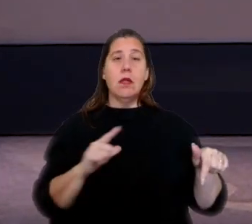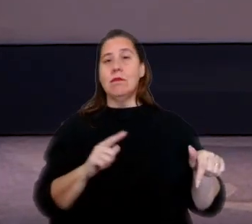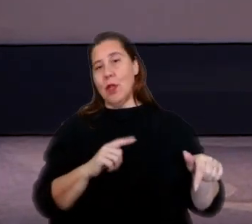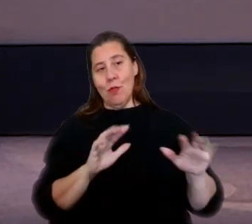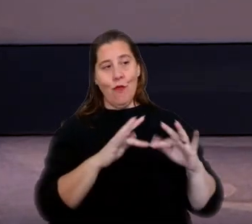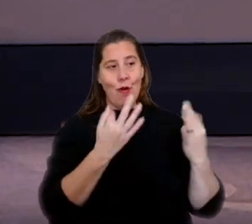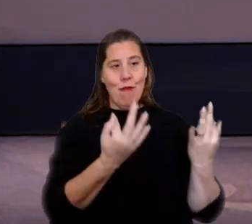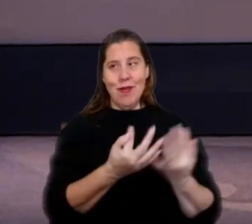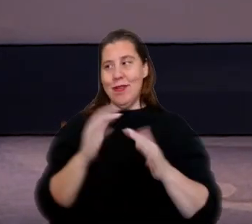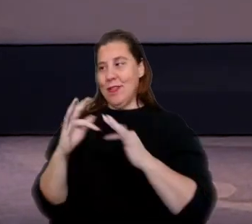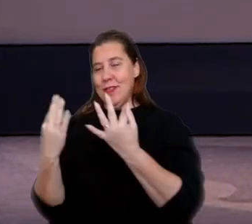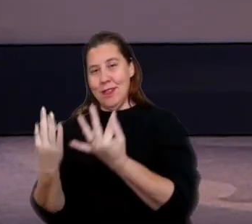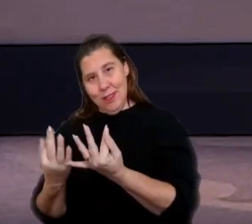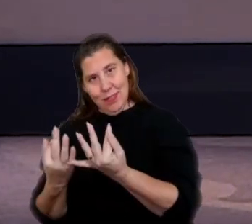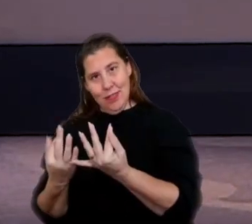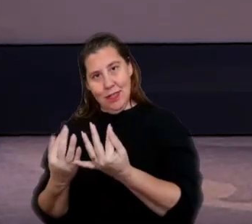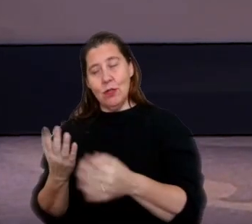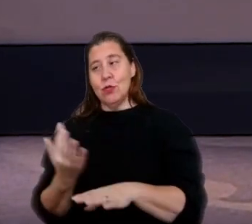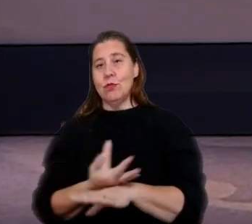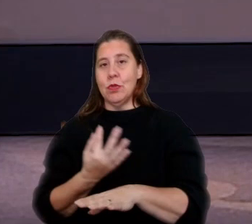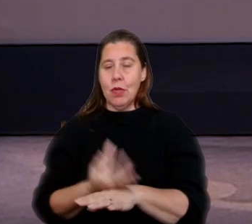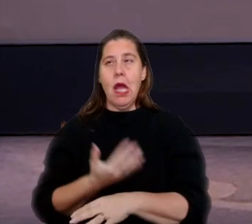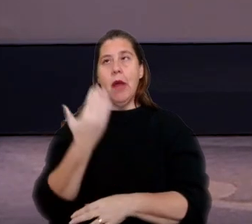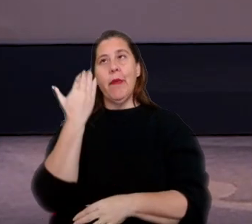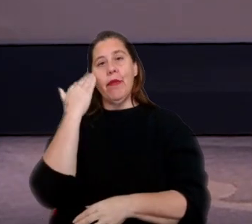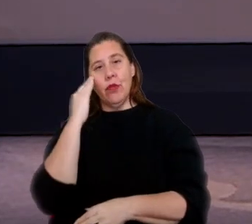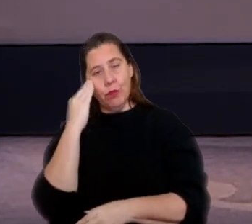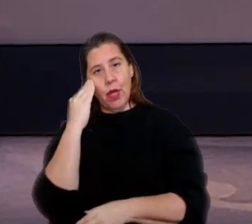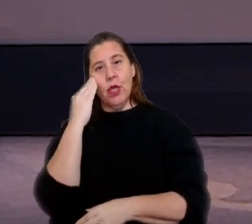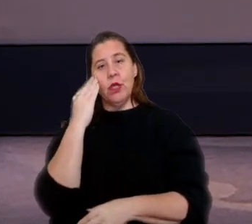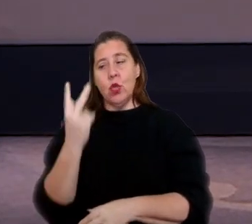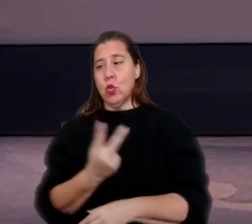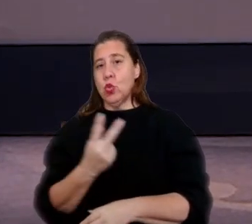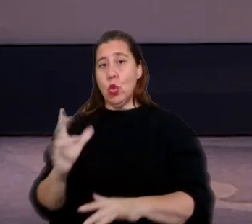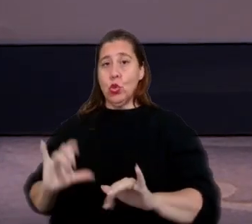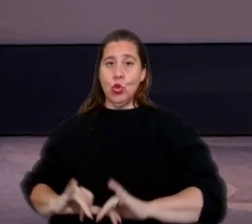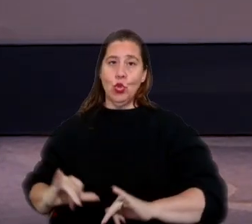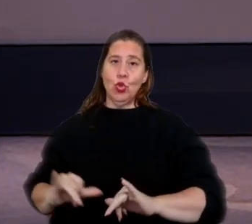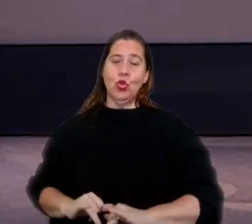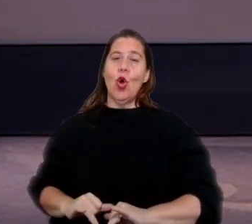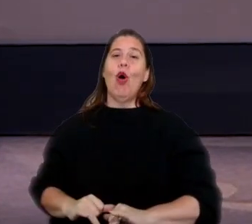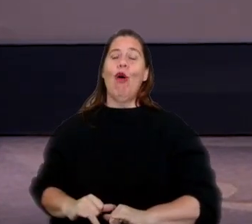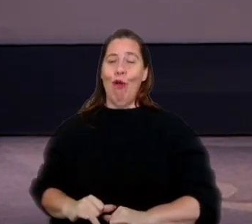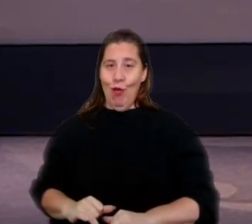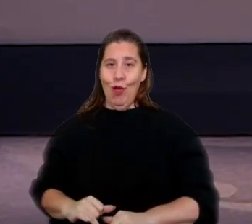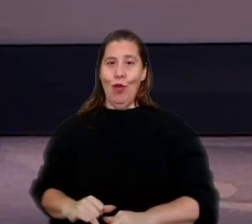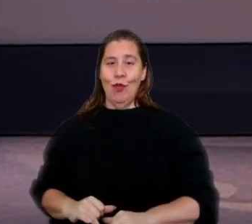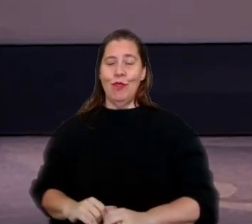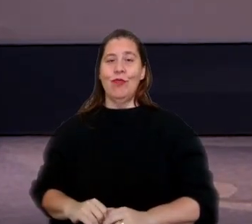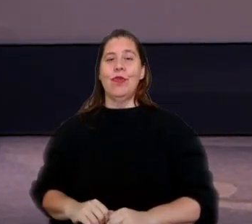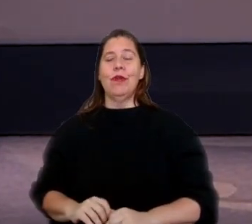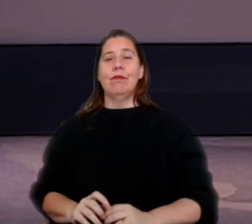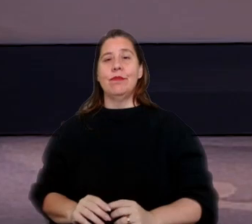trabalham com uma realidade familiar, vamos usar essa expressão, tolerante, compreensivo, ou seja, a pressão que os garotos sofrem, a meu